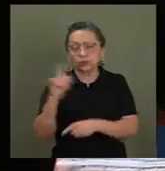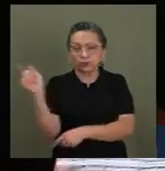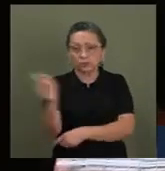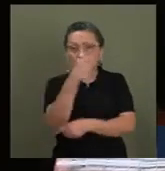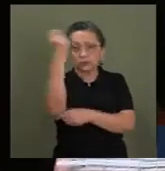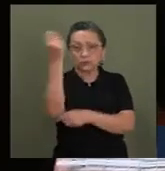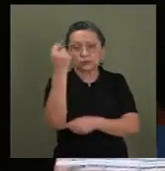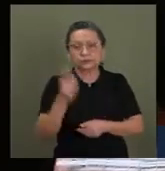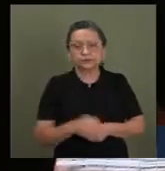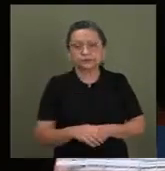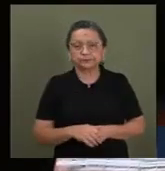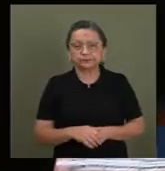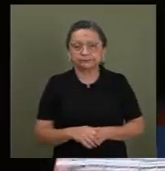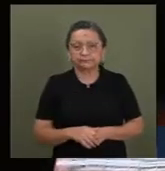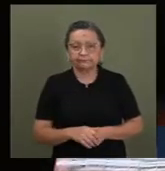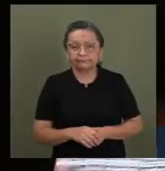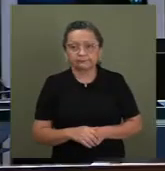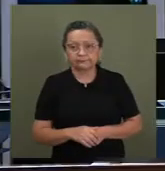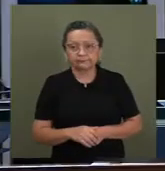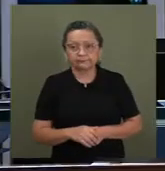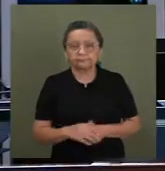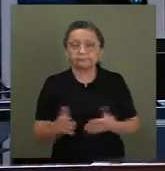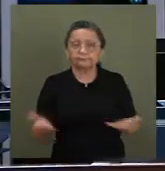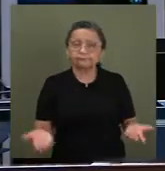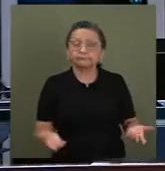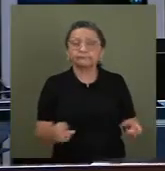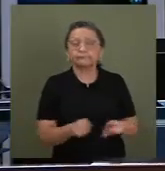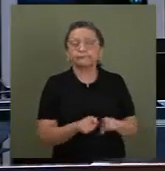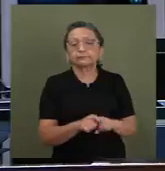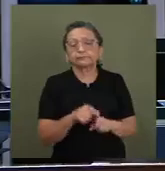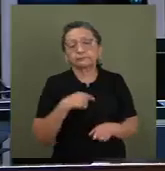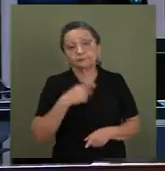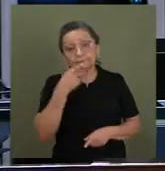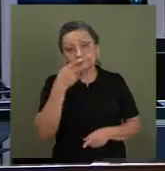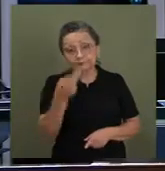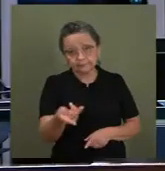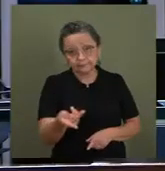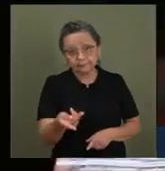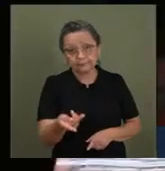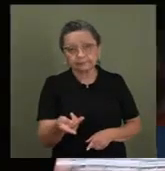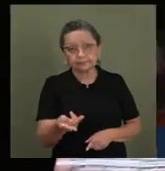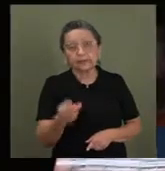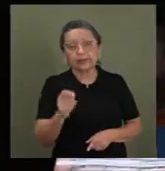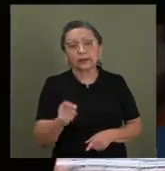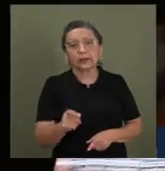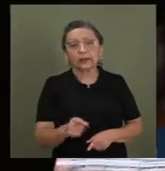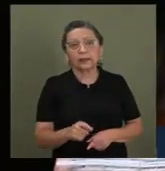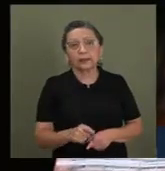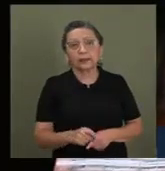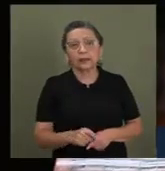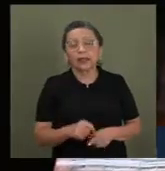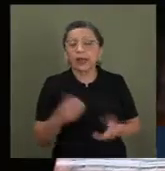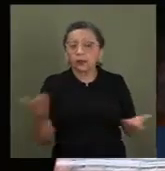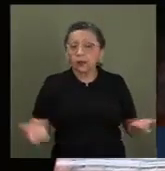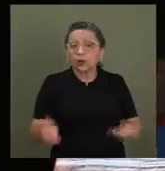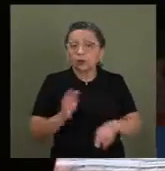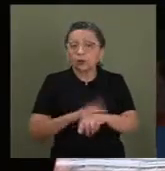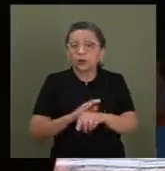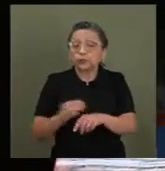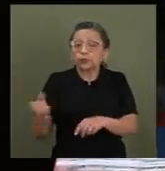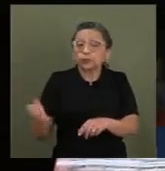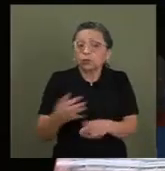às enchentes. Eu diria, presidente, que é o início de uma nova face